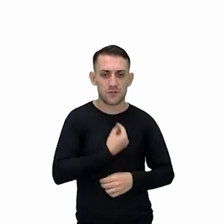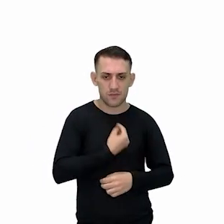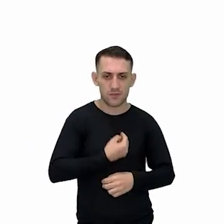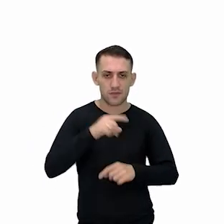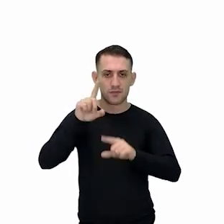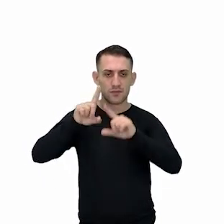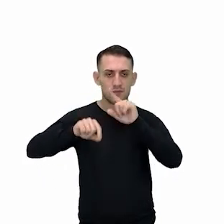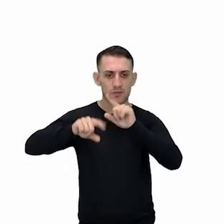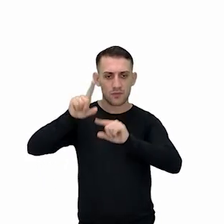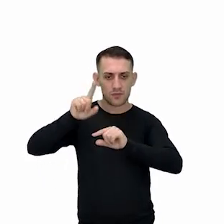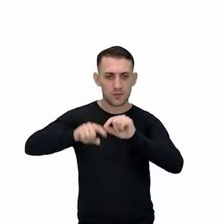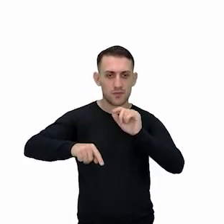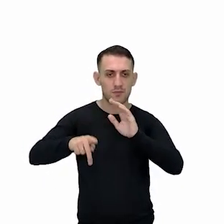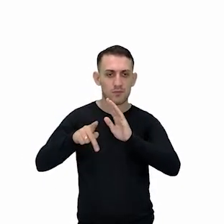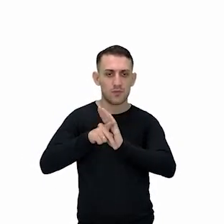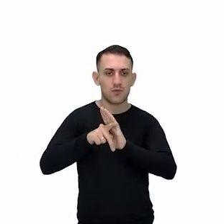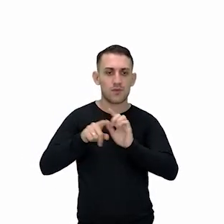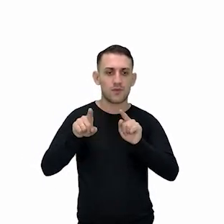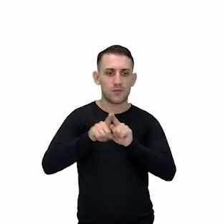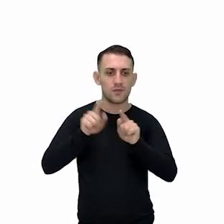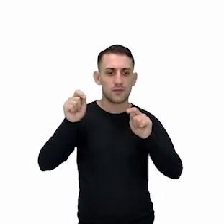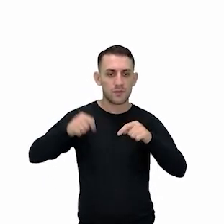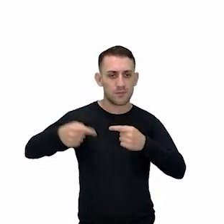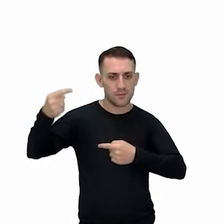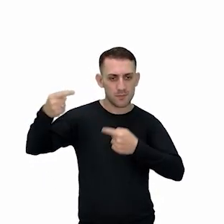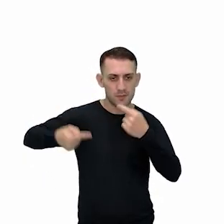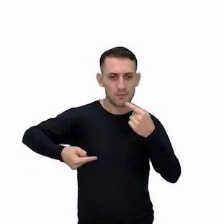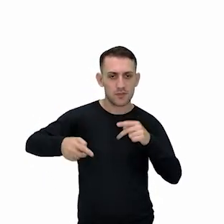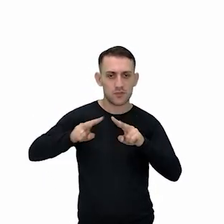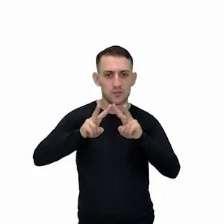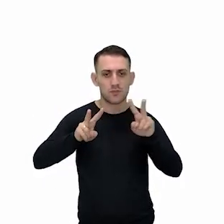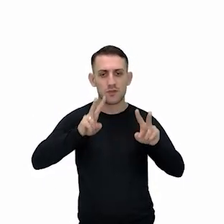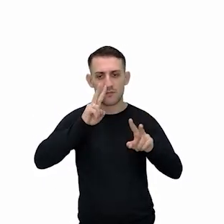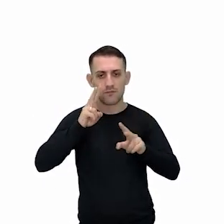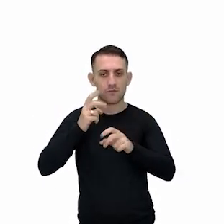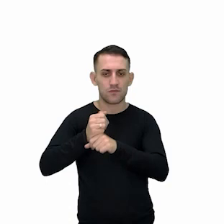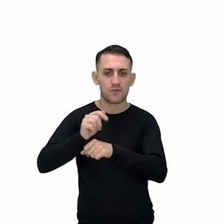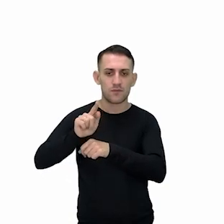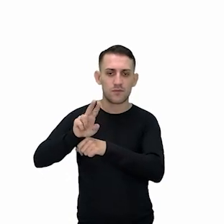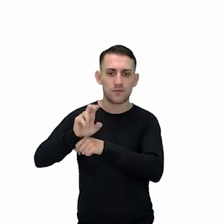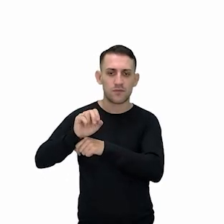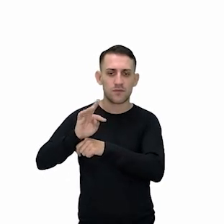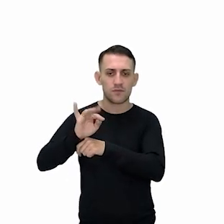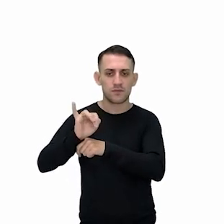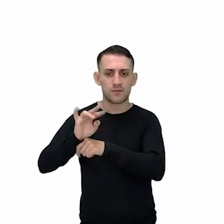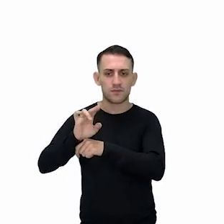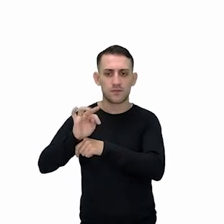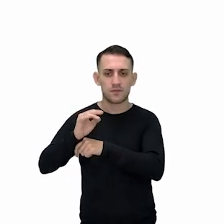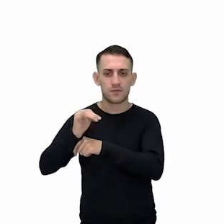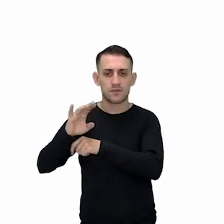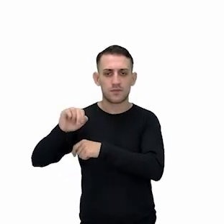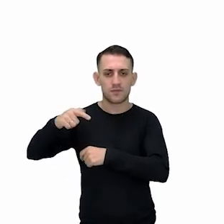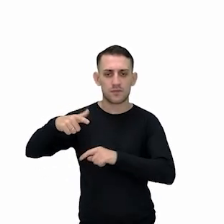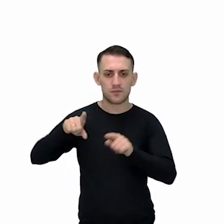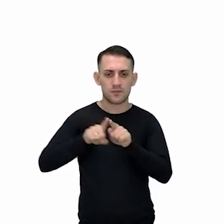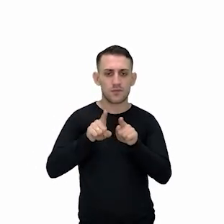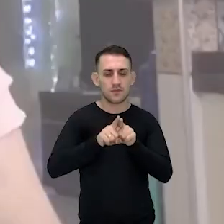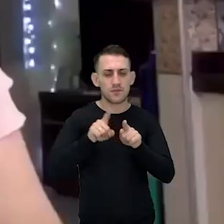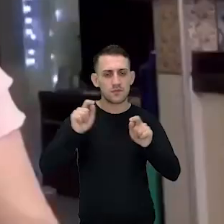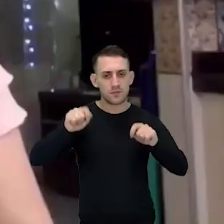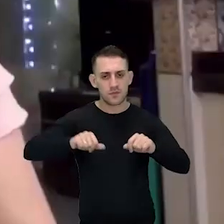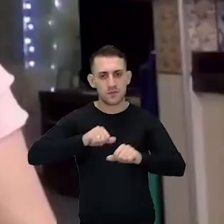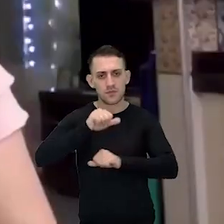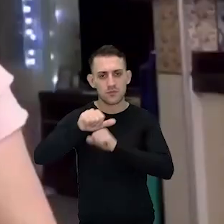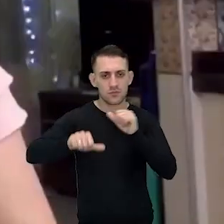a fusão nuclear no Sol, discutir sobre a força gravitacional, até mesmo essa deformação, né,